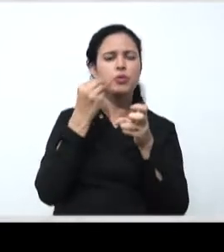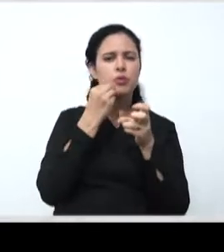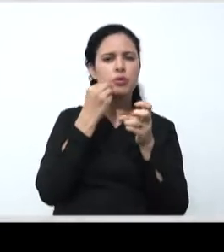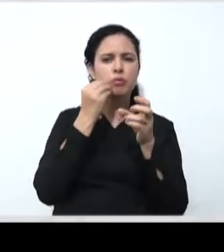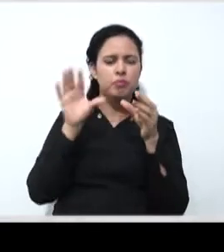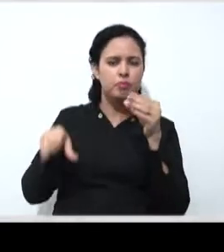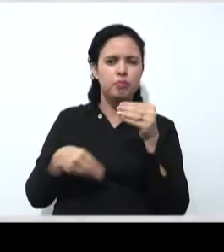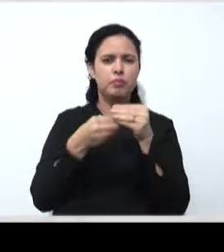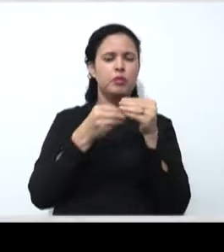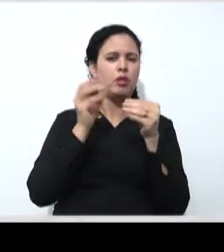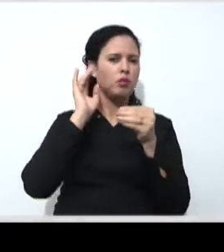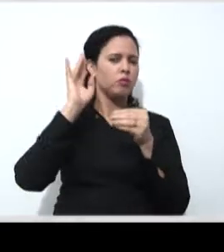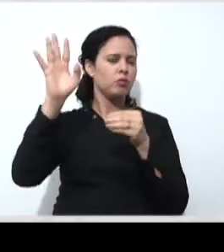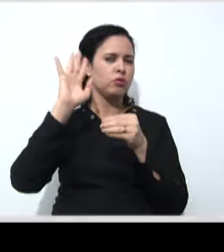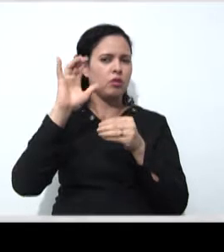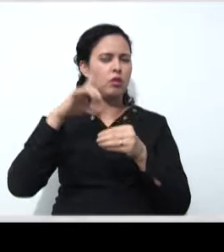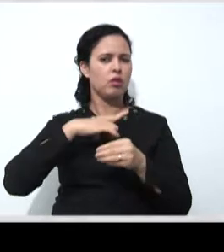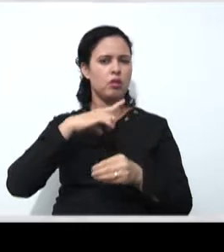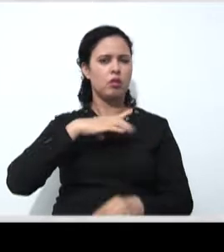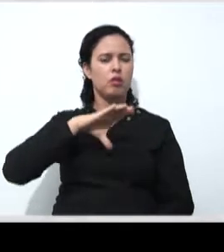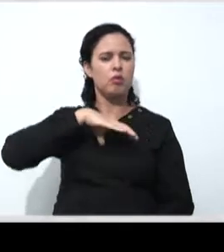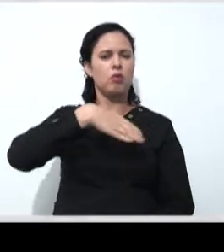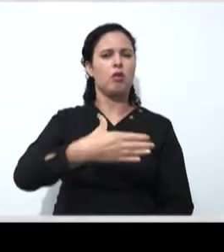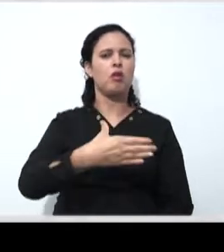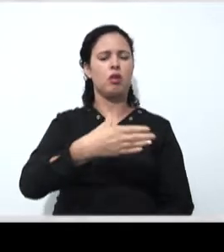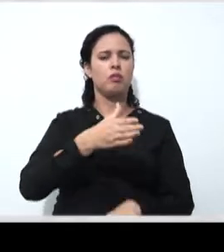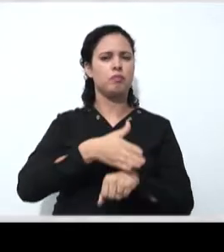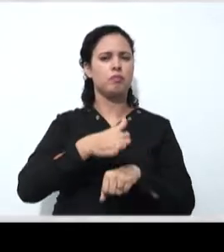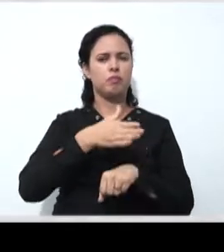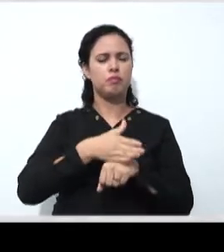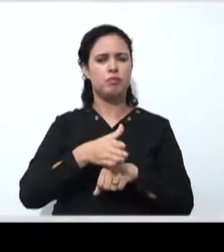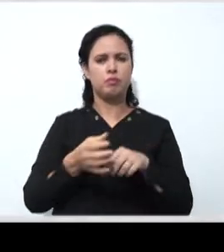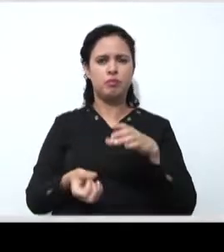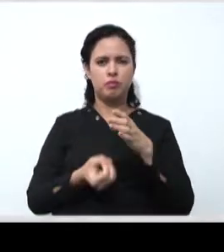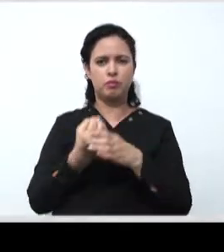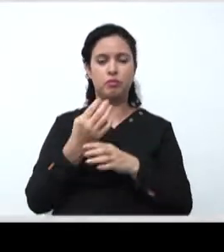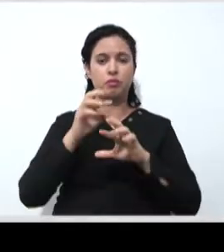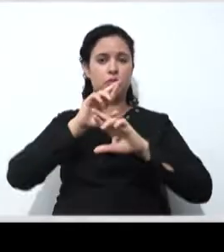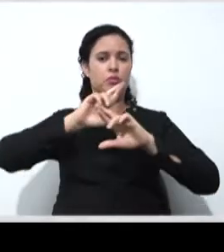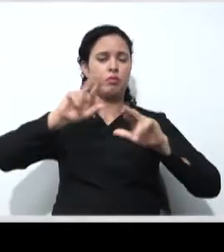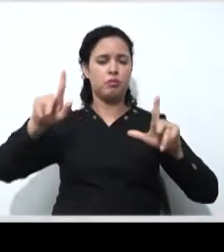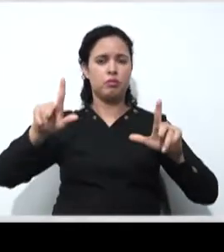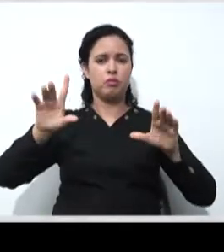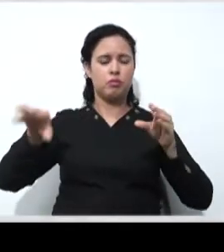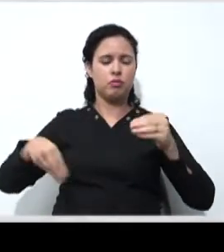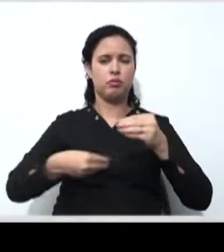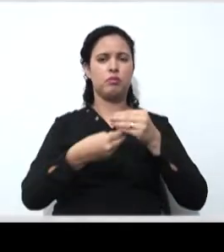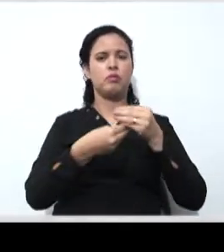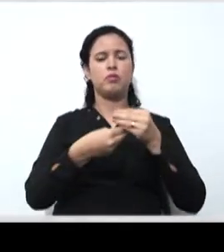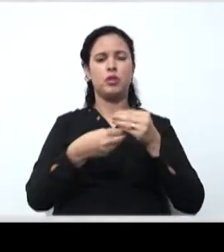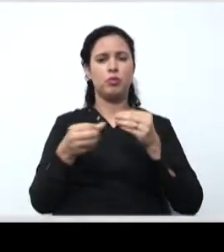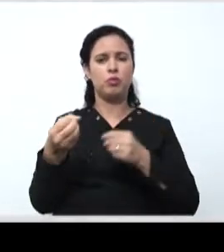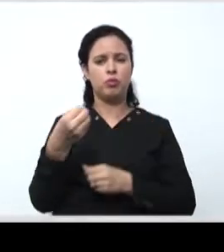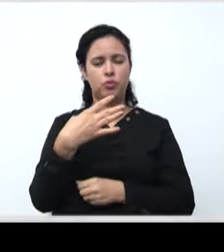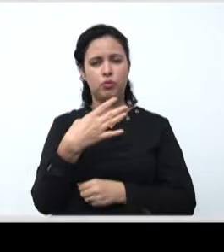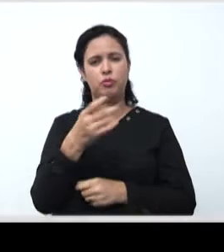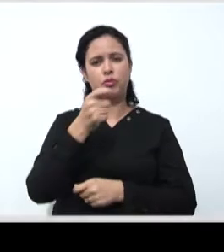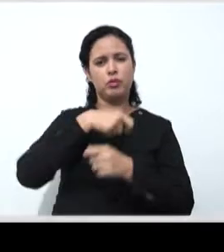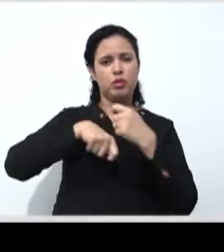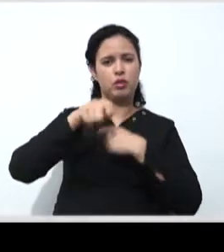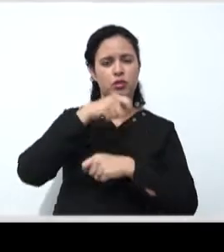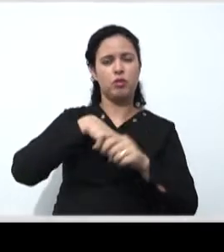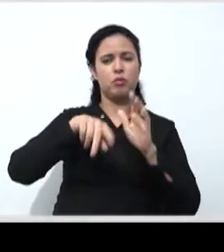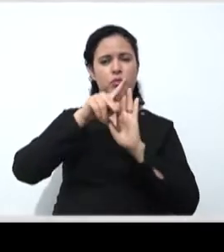ideia, tem coragem de colocá-la em prática e criar um diferencial relacionado a um novo negócio, um